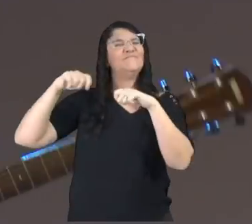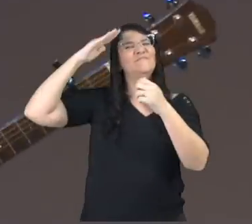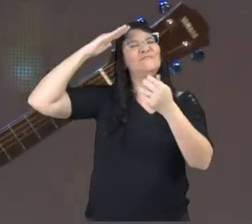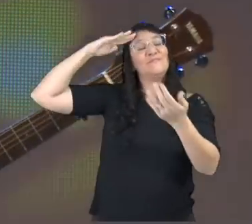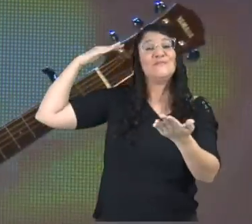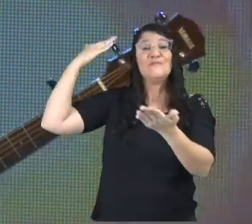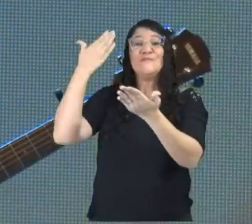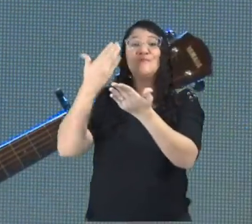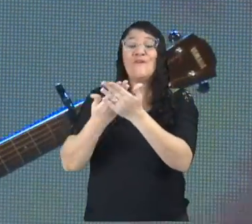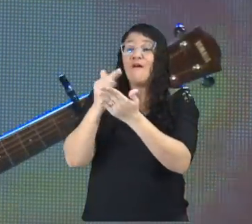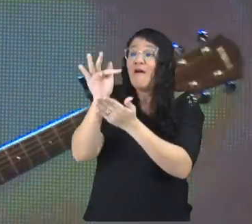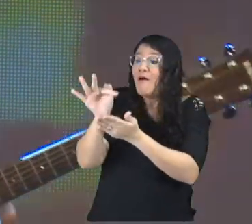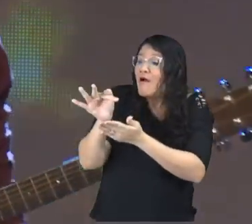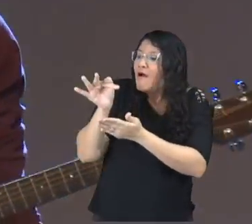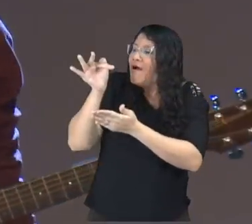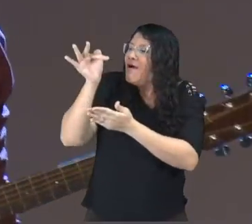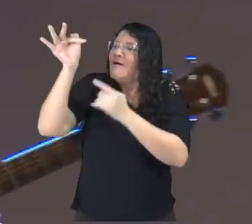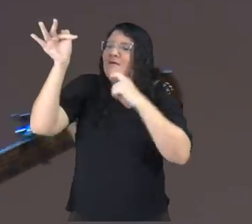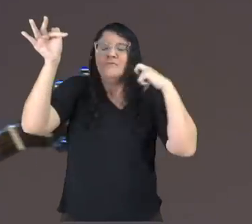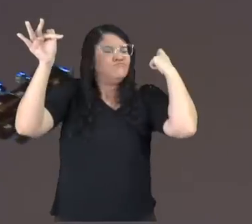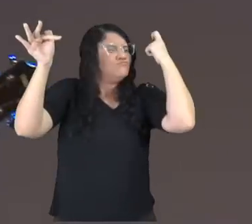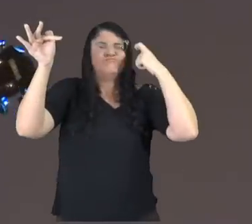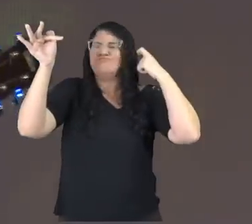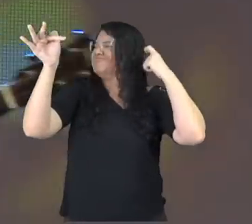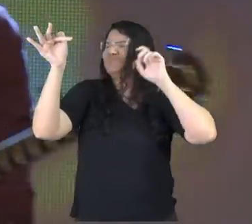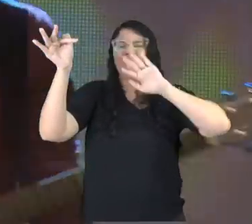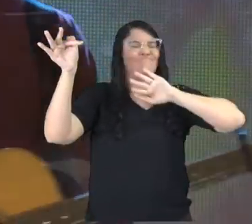posso crer. Aleluia!